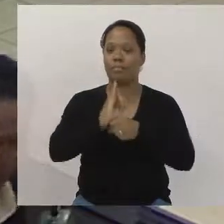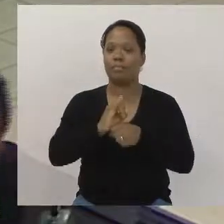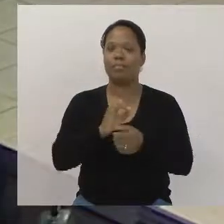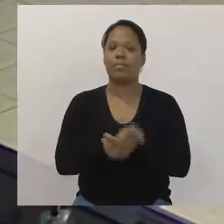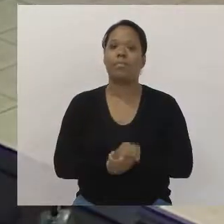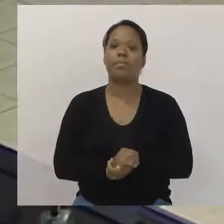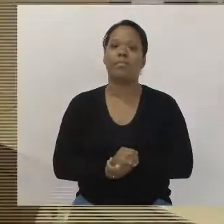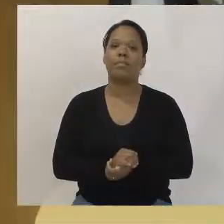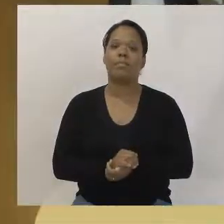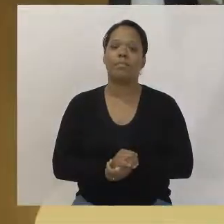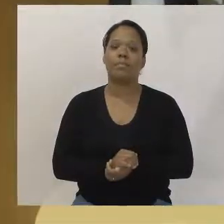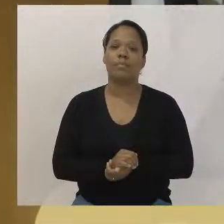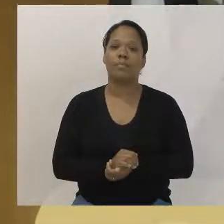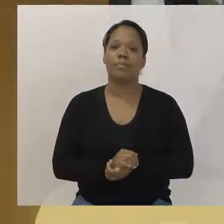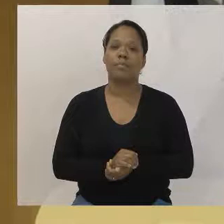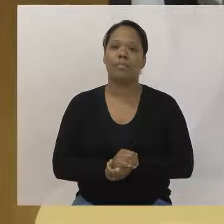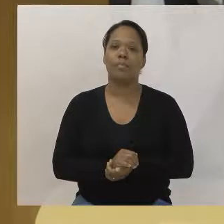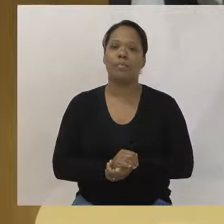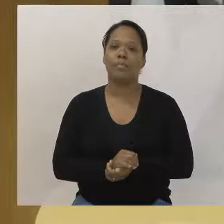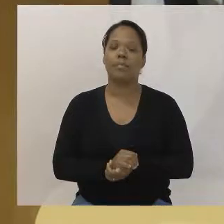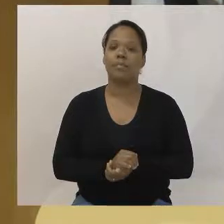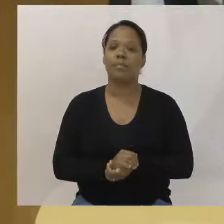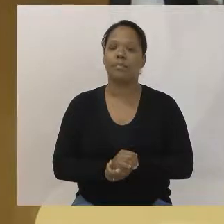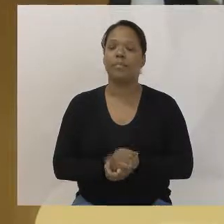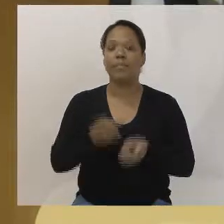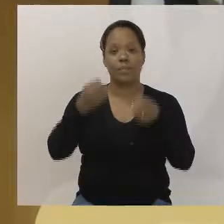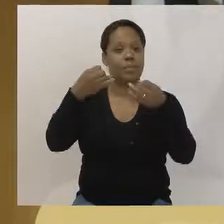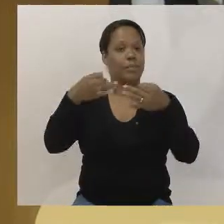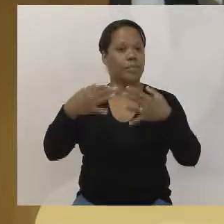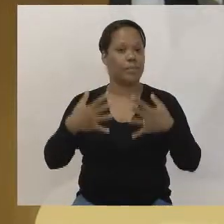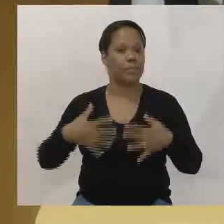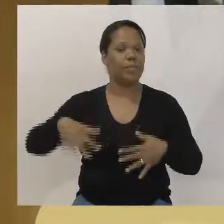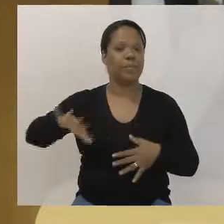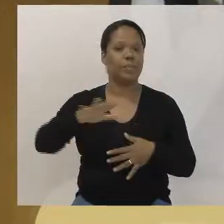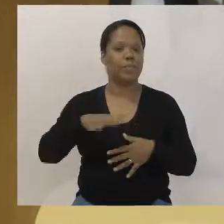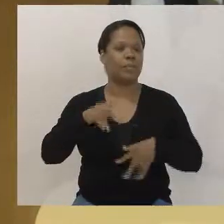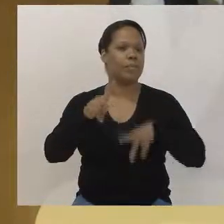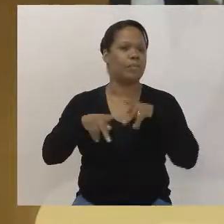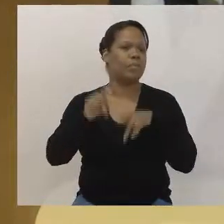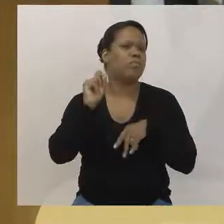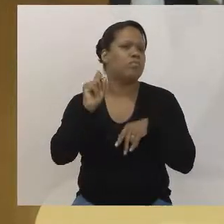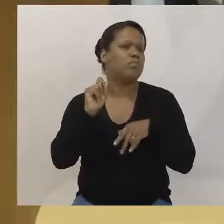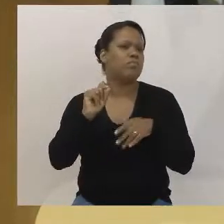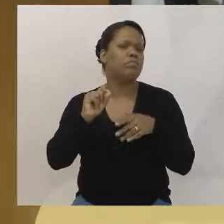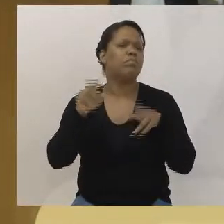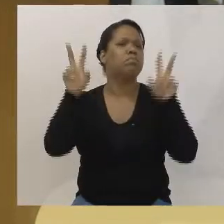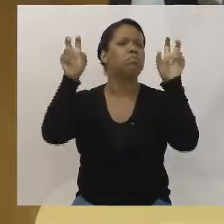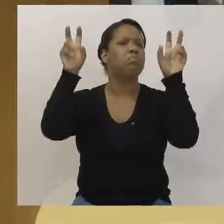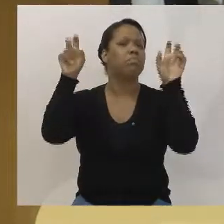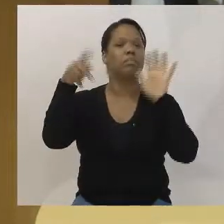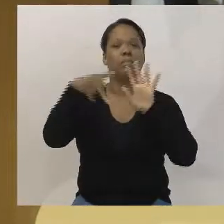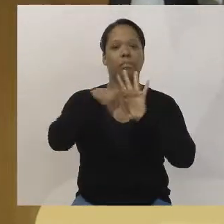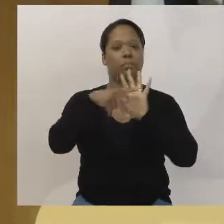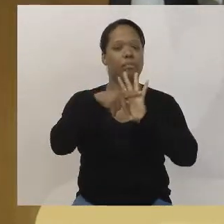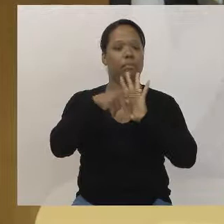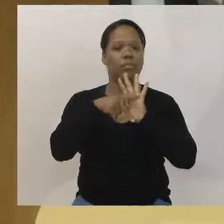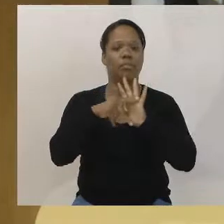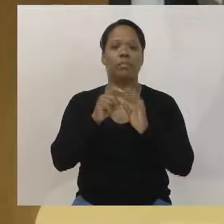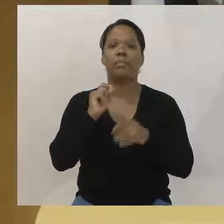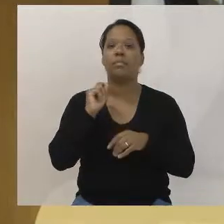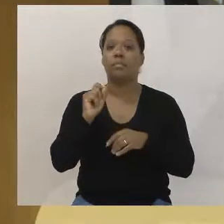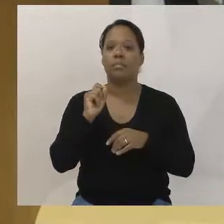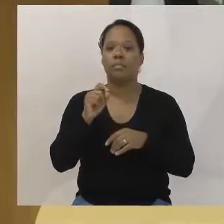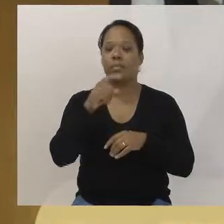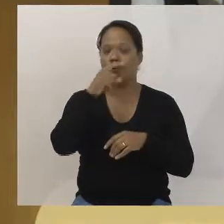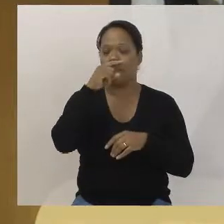da tv bom vamos começar explicando para a população que nos assiste que se trata desse projeto trata